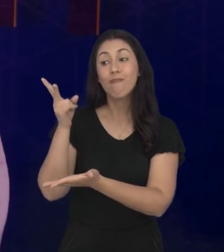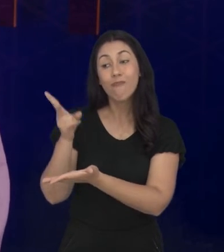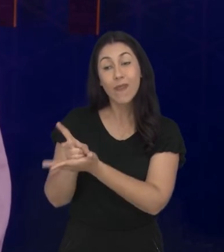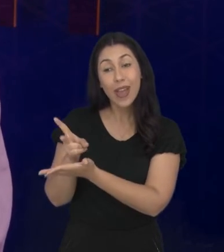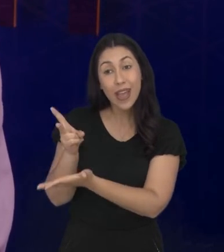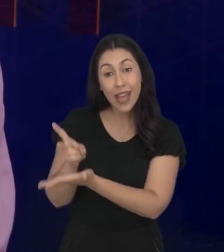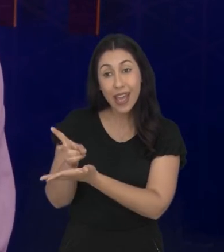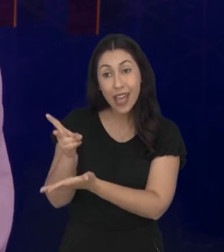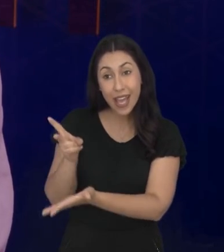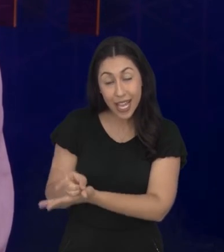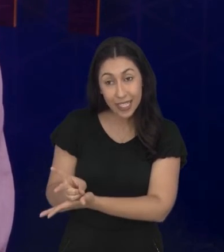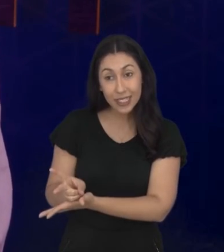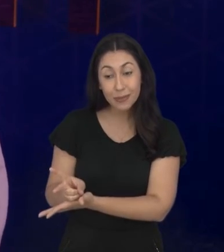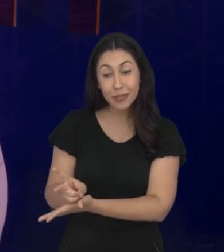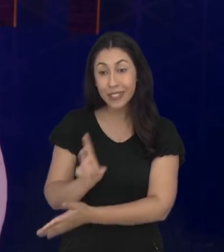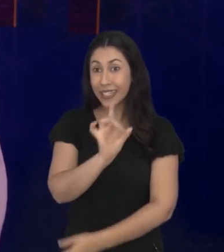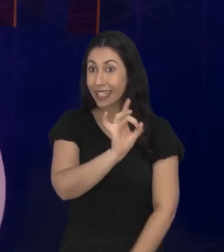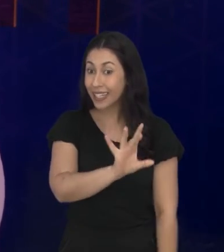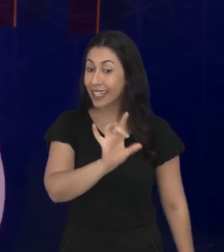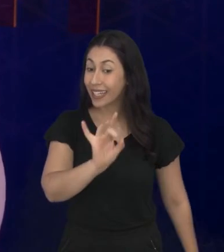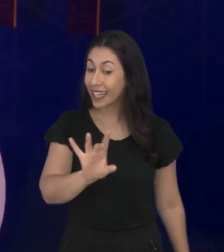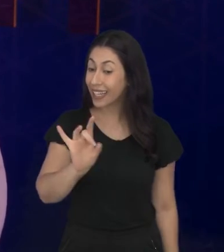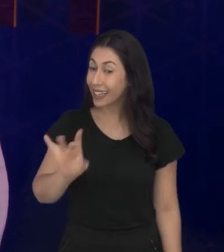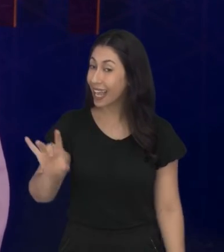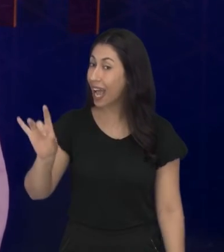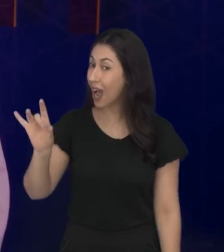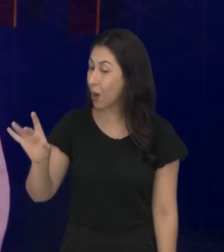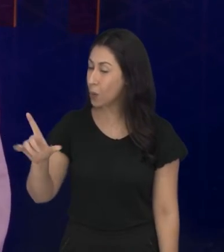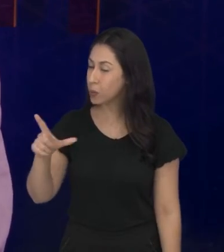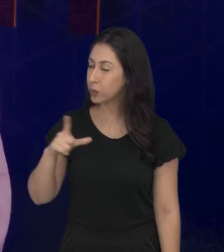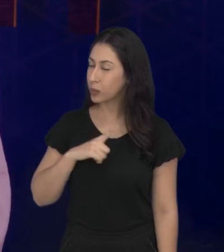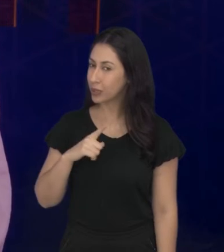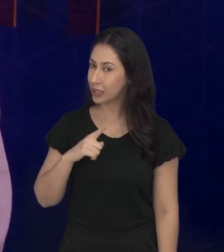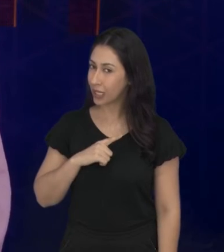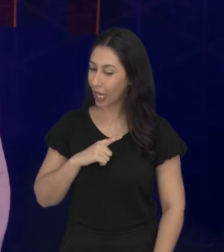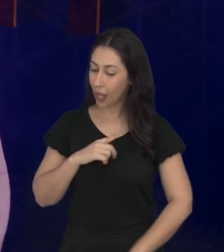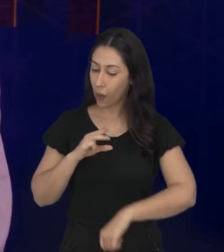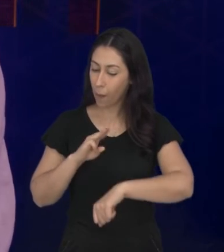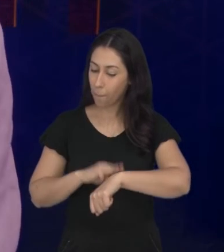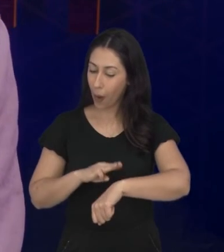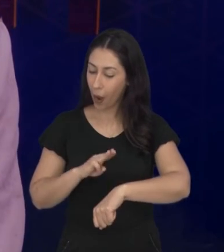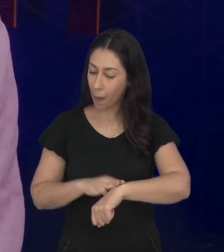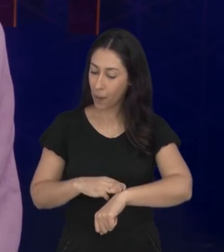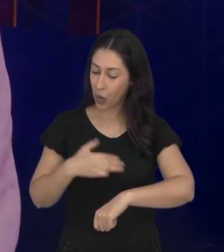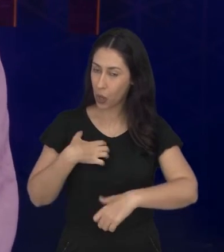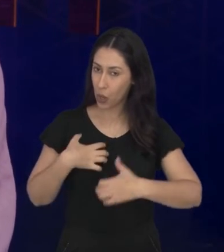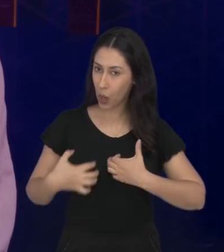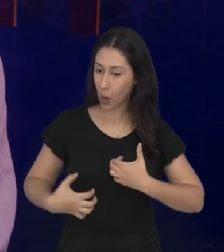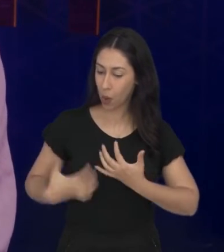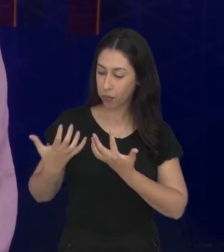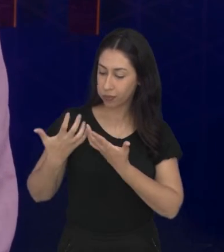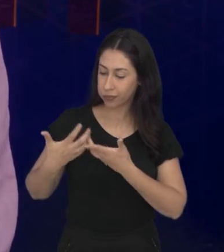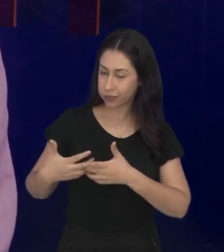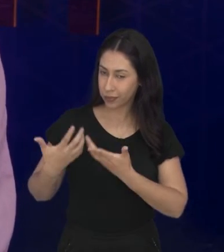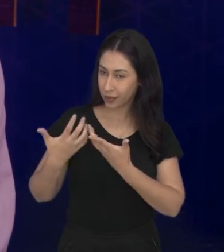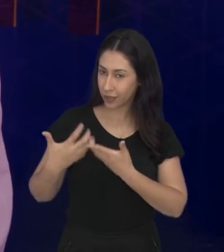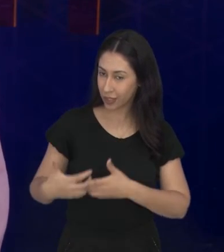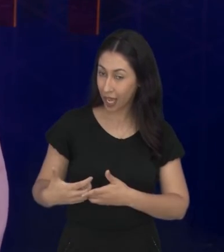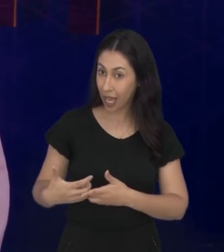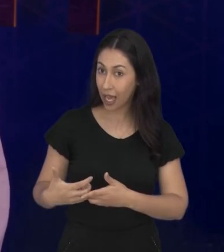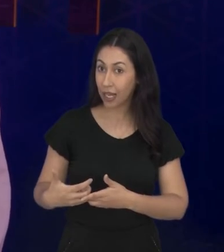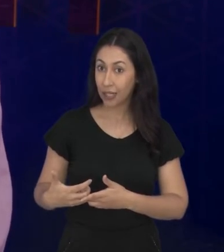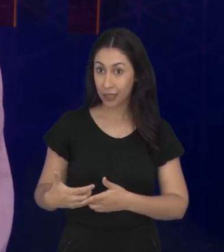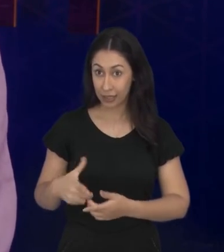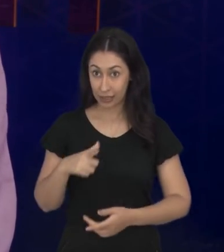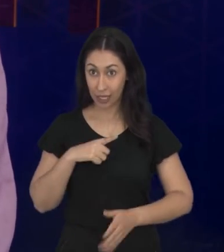apesar de ter os cronótipos, ou cronotipos, até agora não sei o que é certo ou não, tem